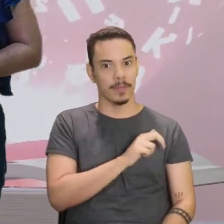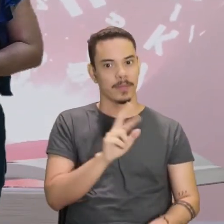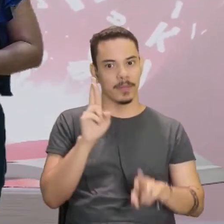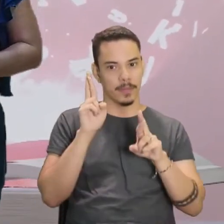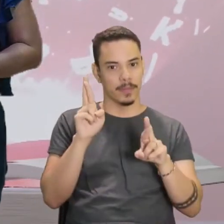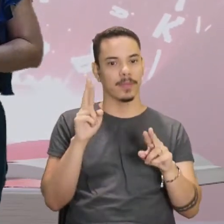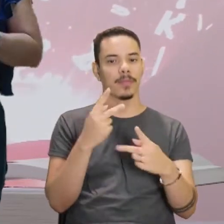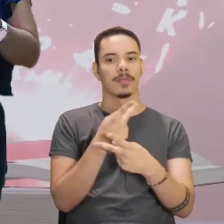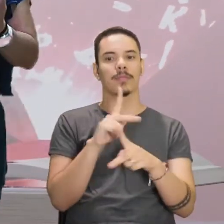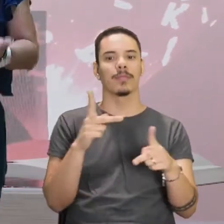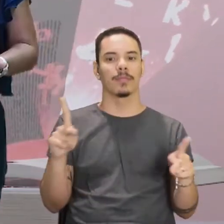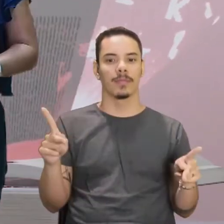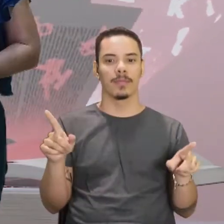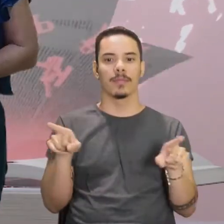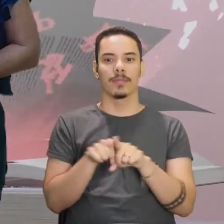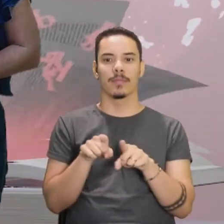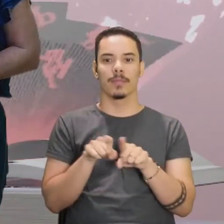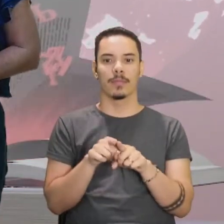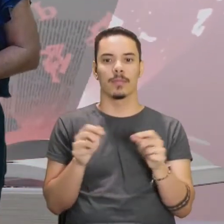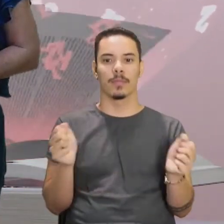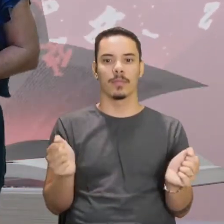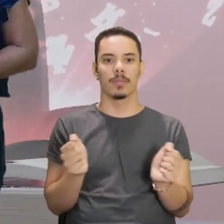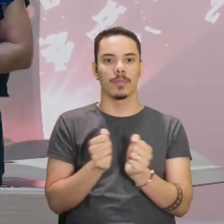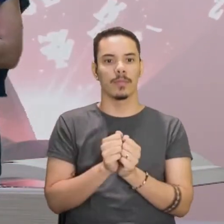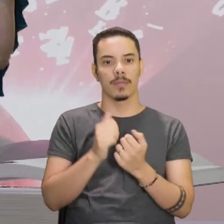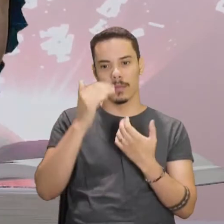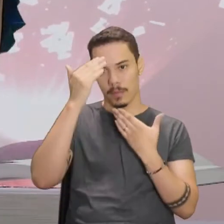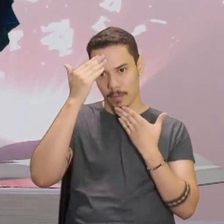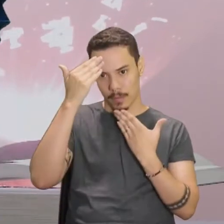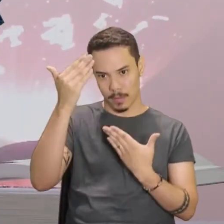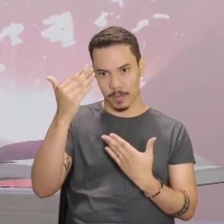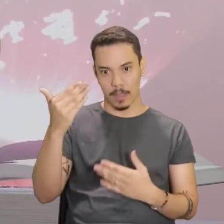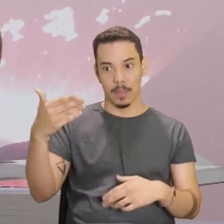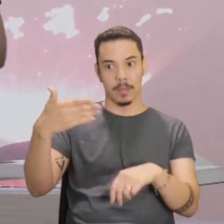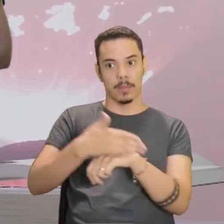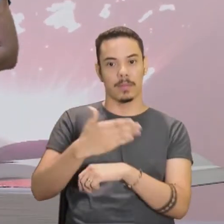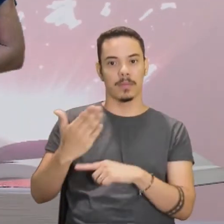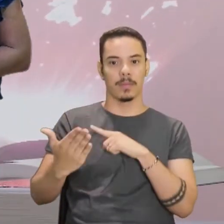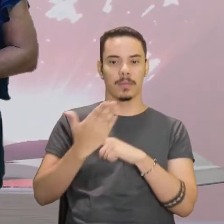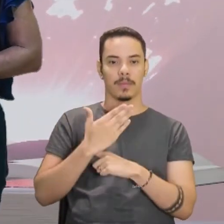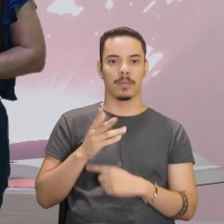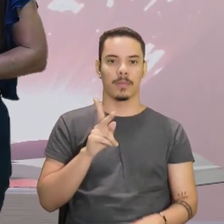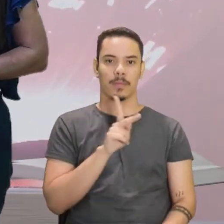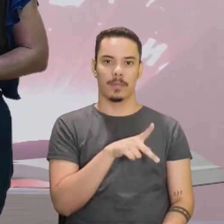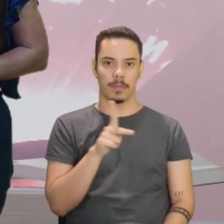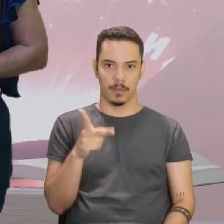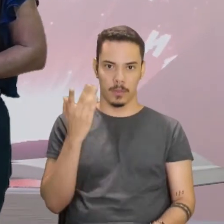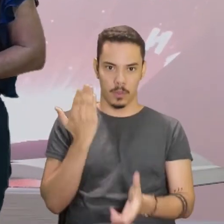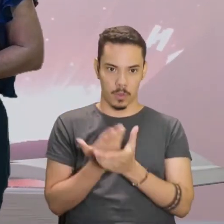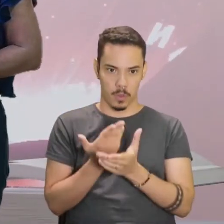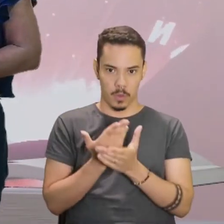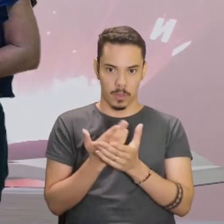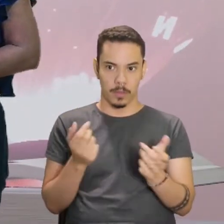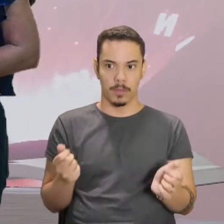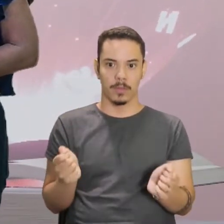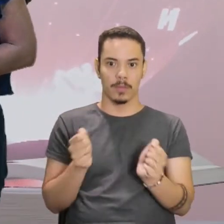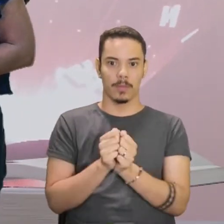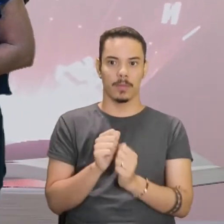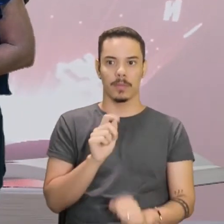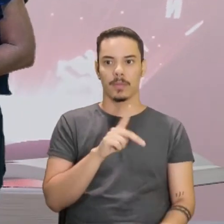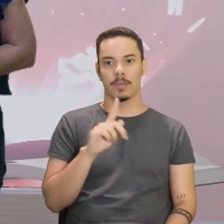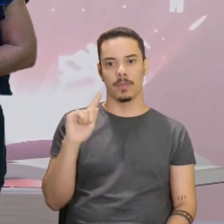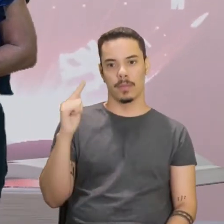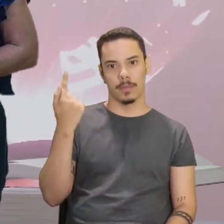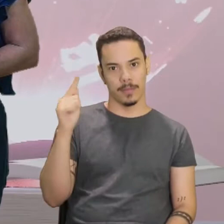aí que você fique também grato, né, com essa colaboração no seu estudo com o nosso geógrafo,